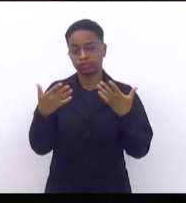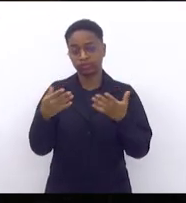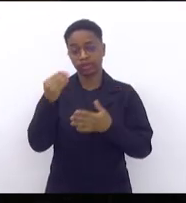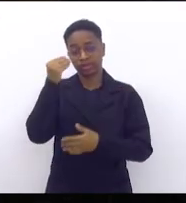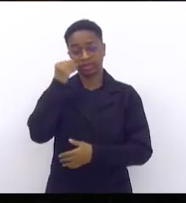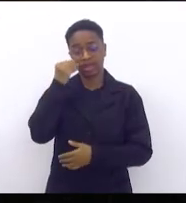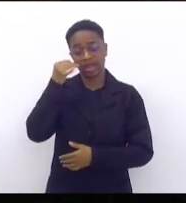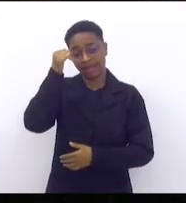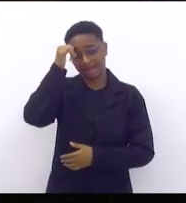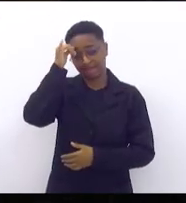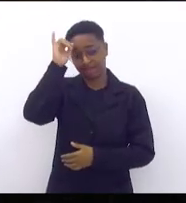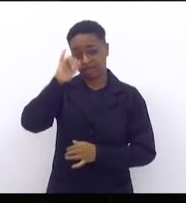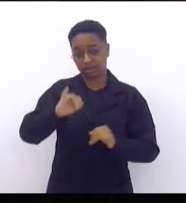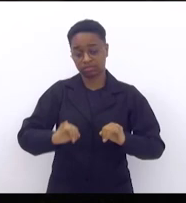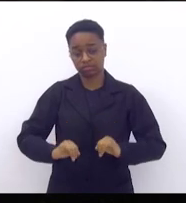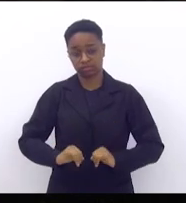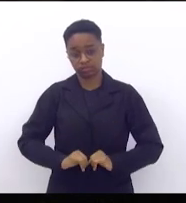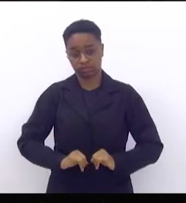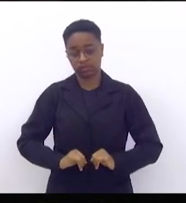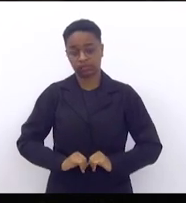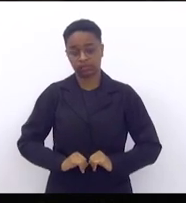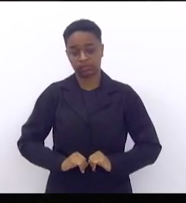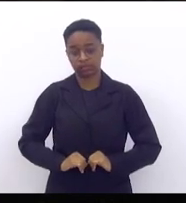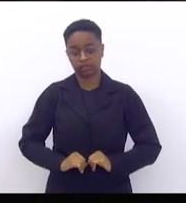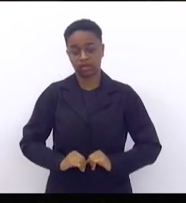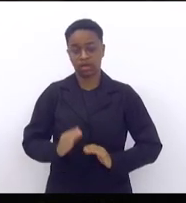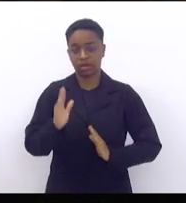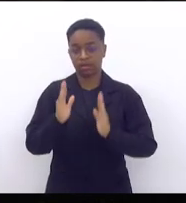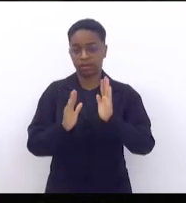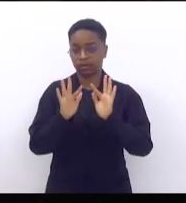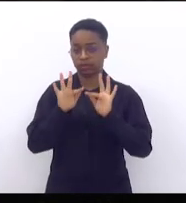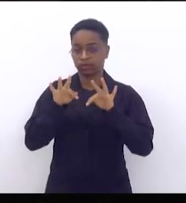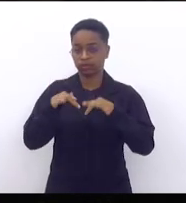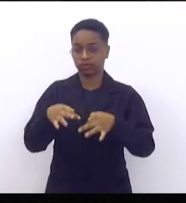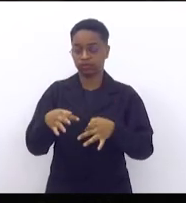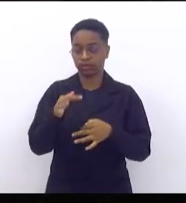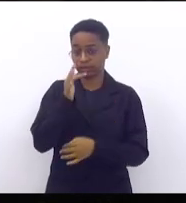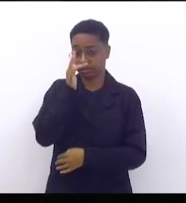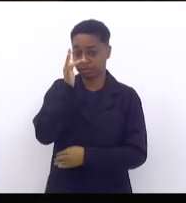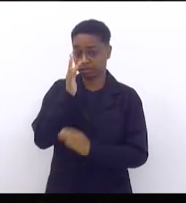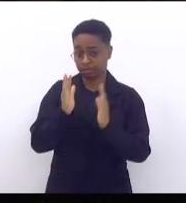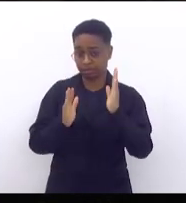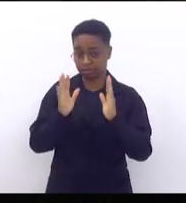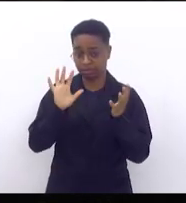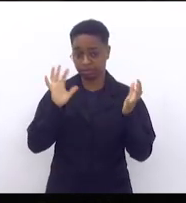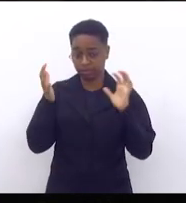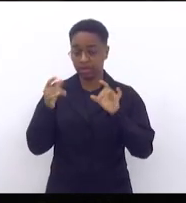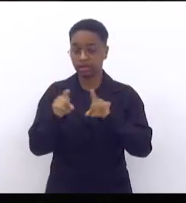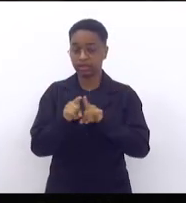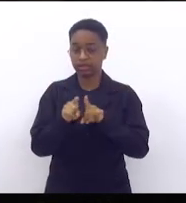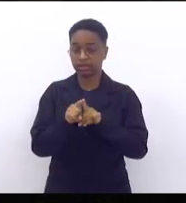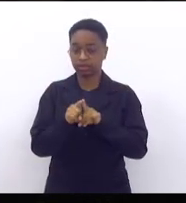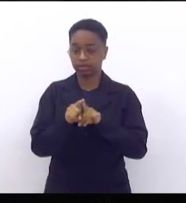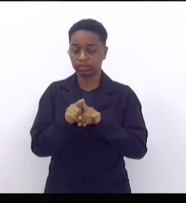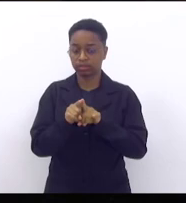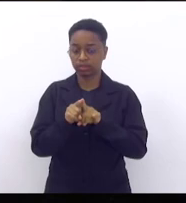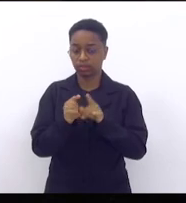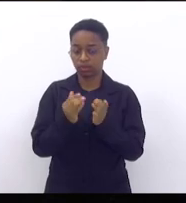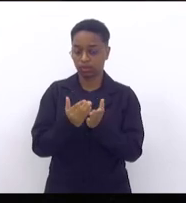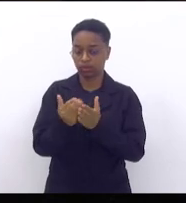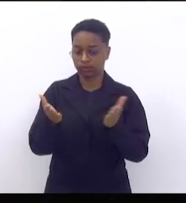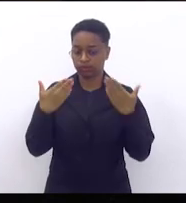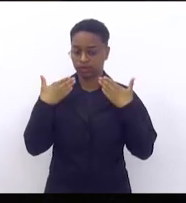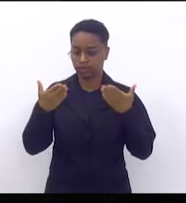sofrimento a menor no fim da primavera e na chegada do verão, senhor